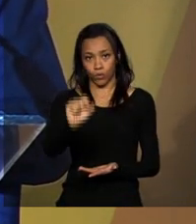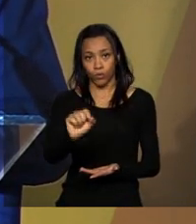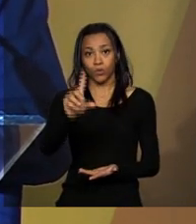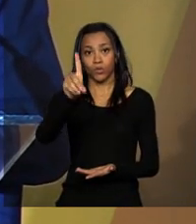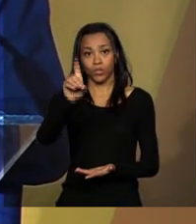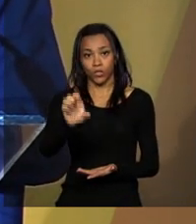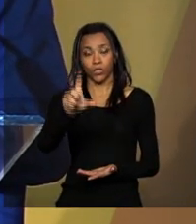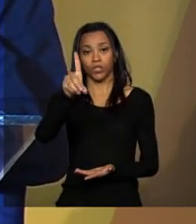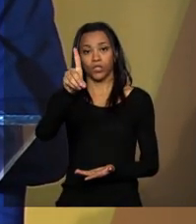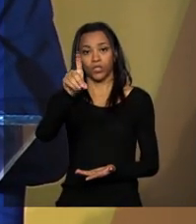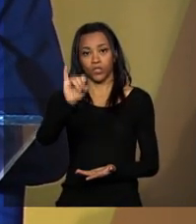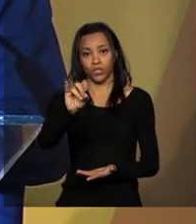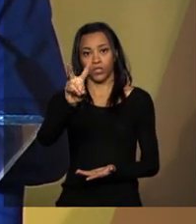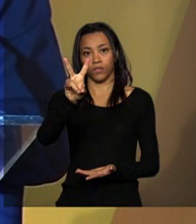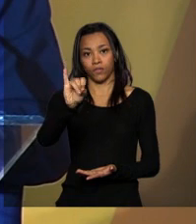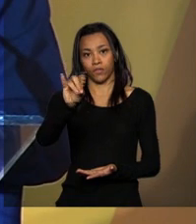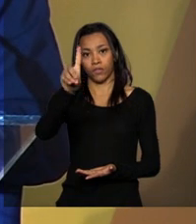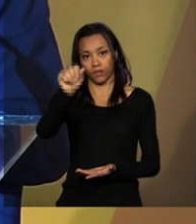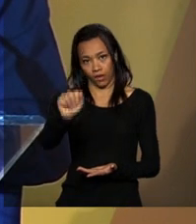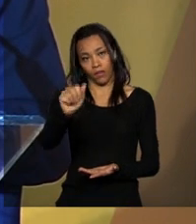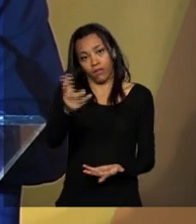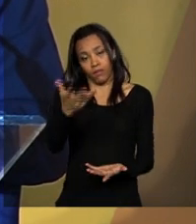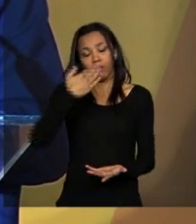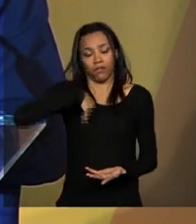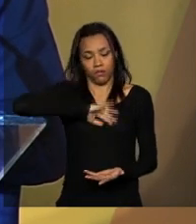incentivos então nós